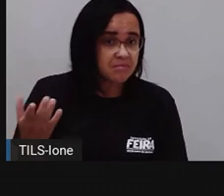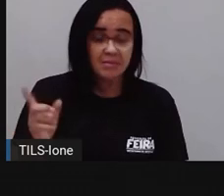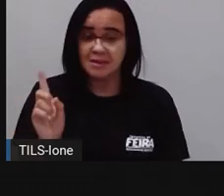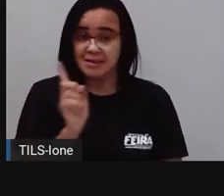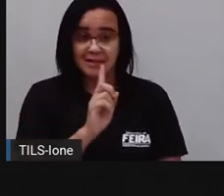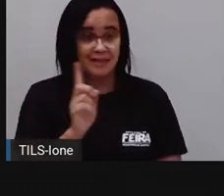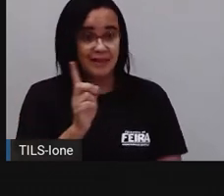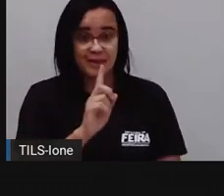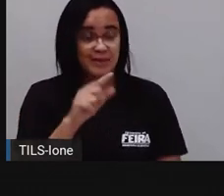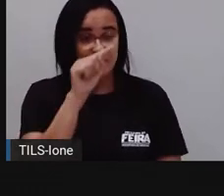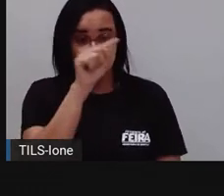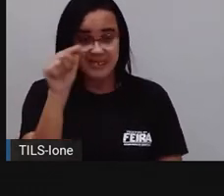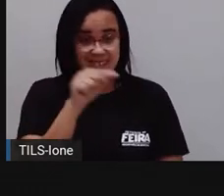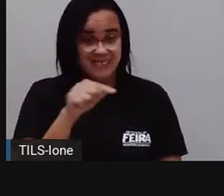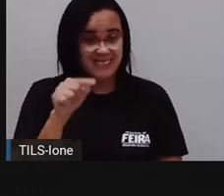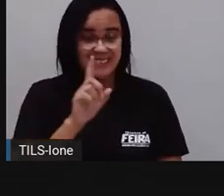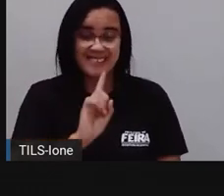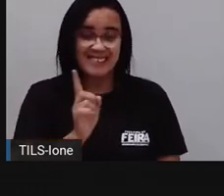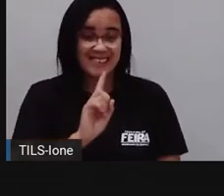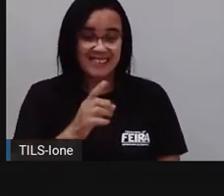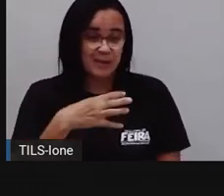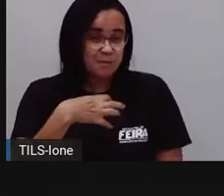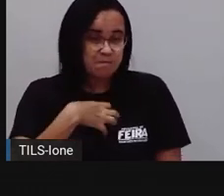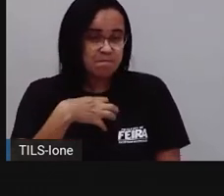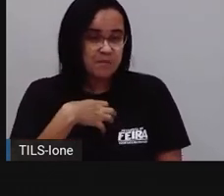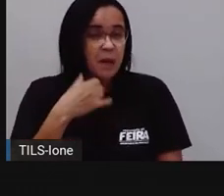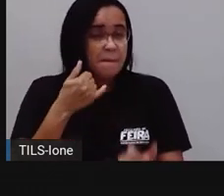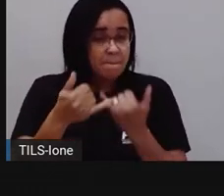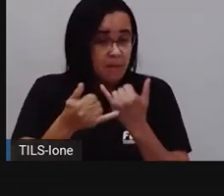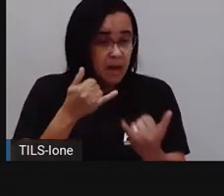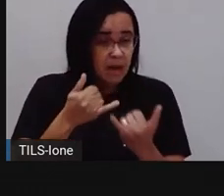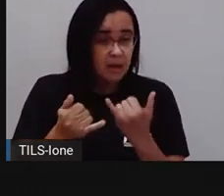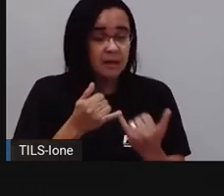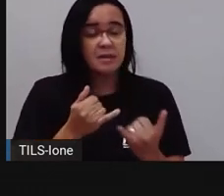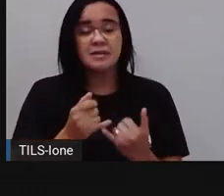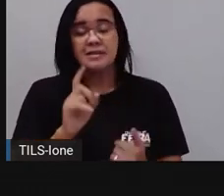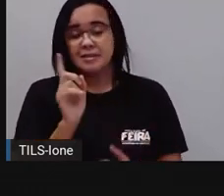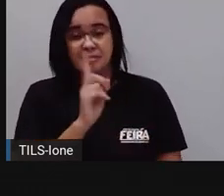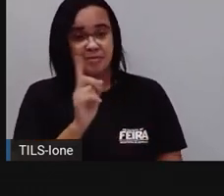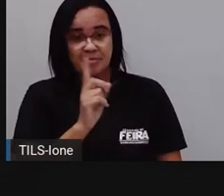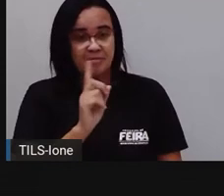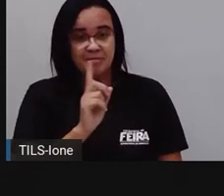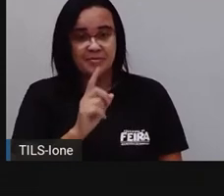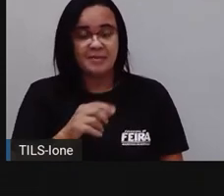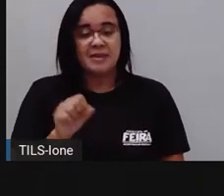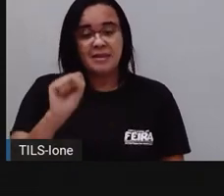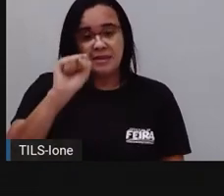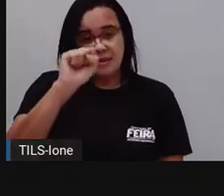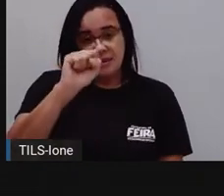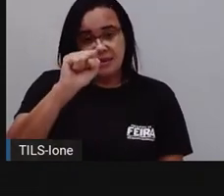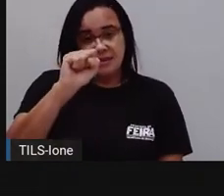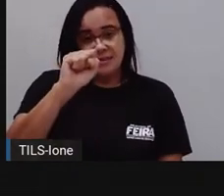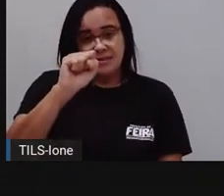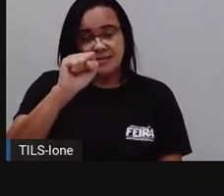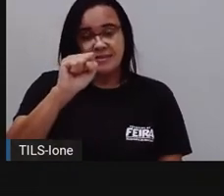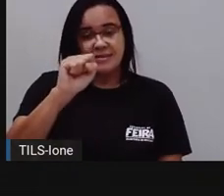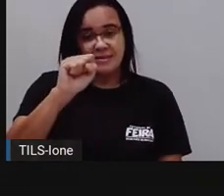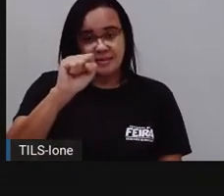Não, não é com a letra Z. Apesar do som do si ser assim, ó, z, z, né? É com a letra si,